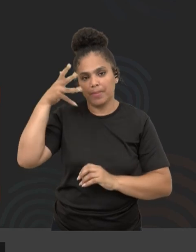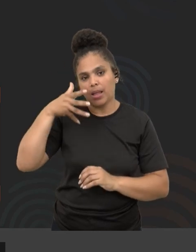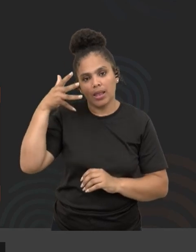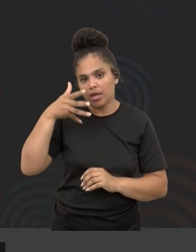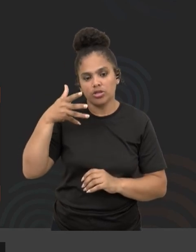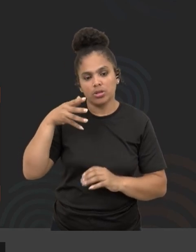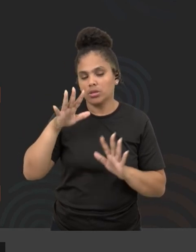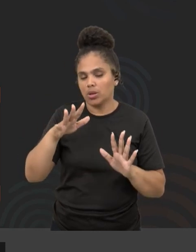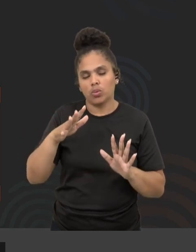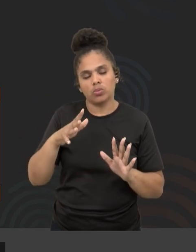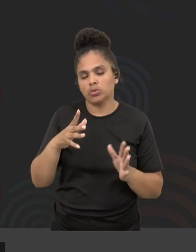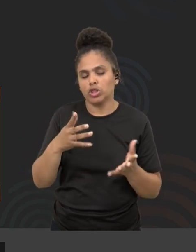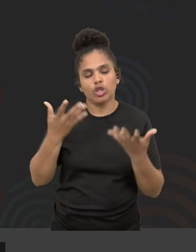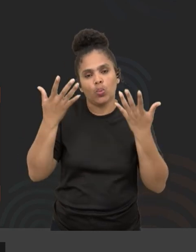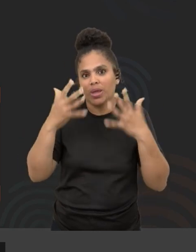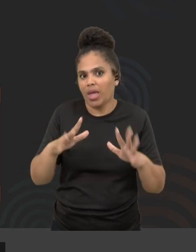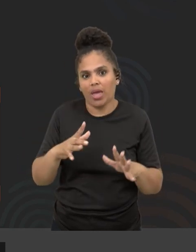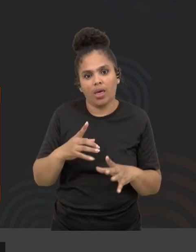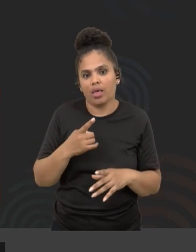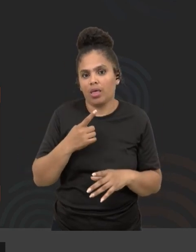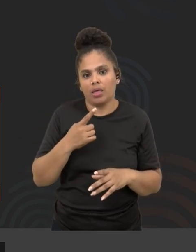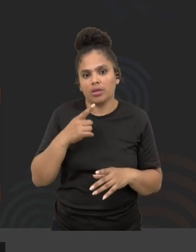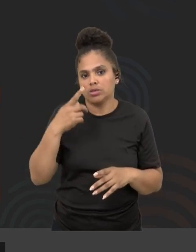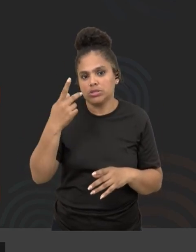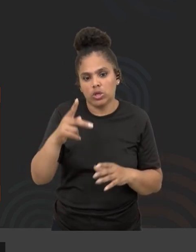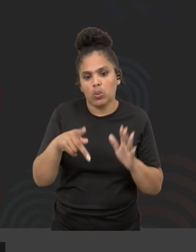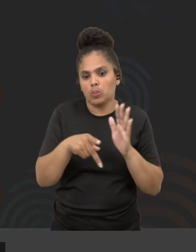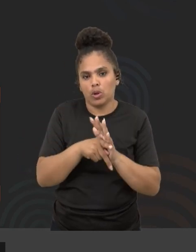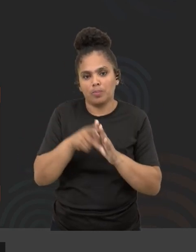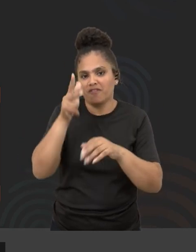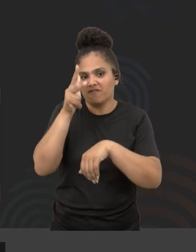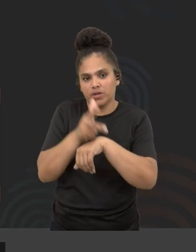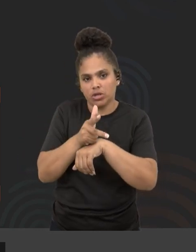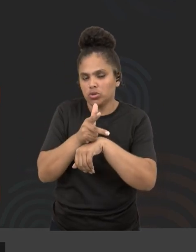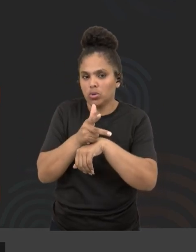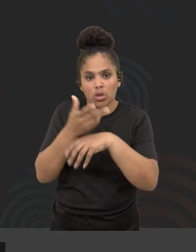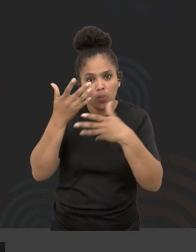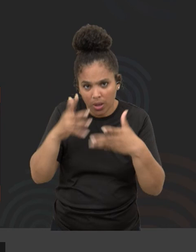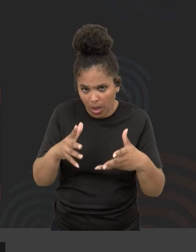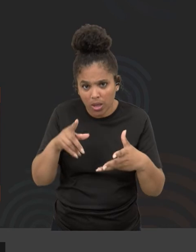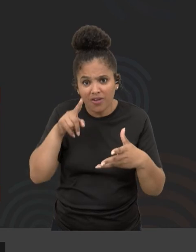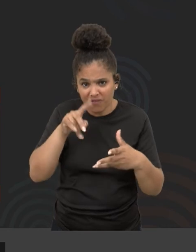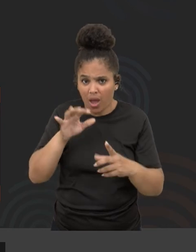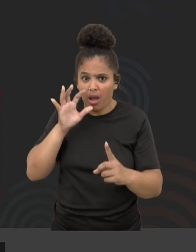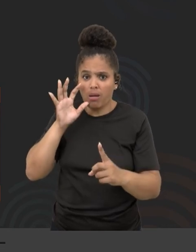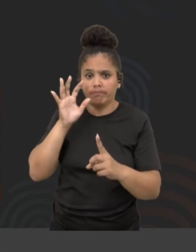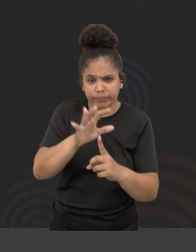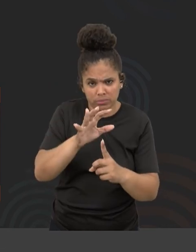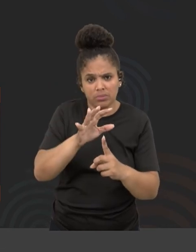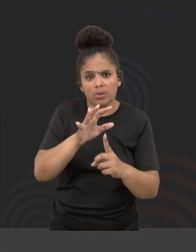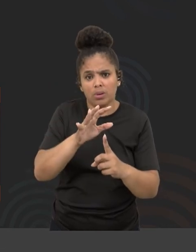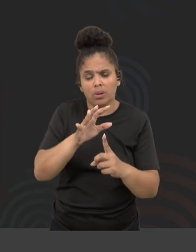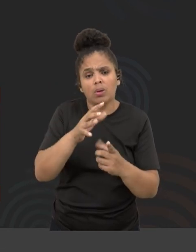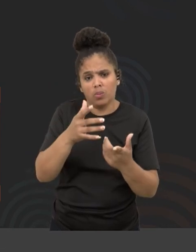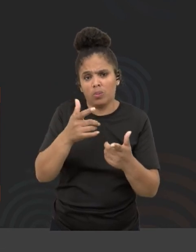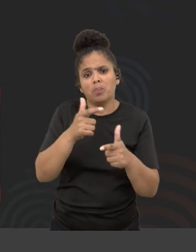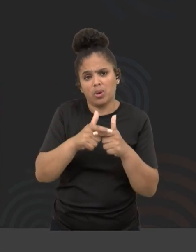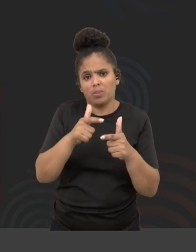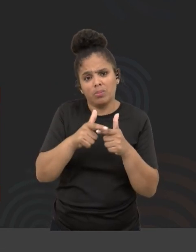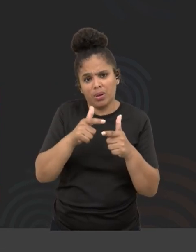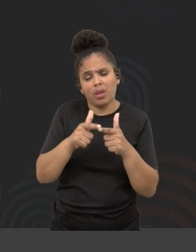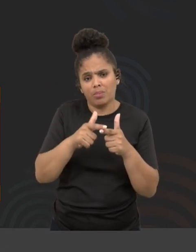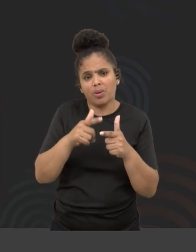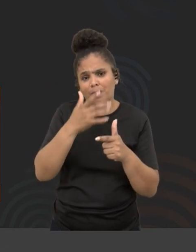não deseja que o seu projeto de vídeo cause um dano tão grave assim para o seu usuário, né? A gente